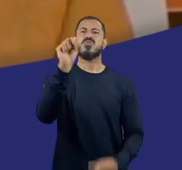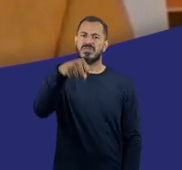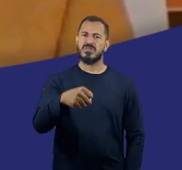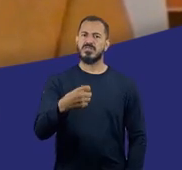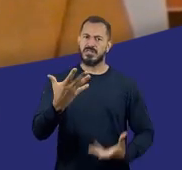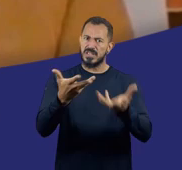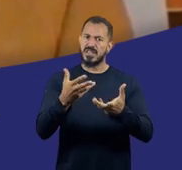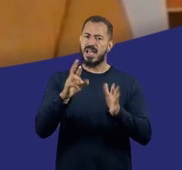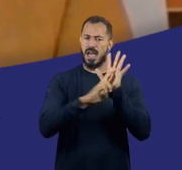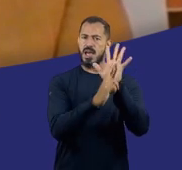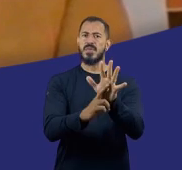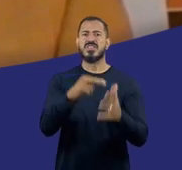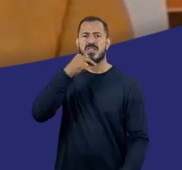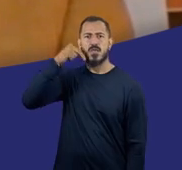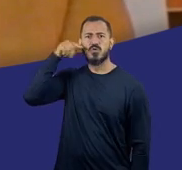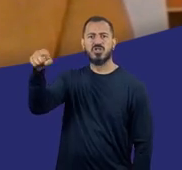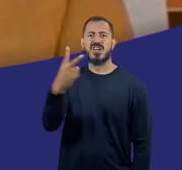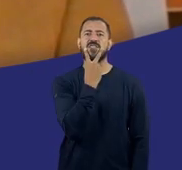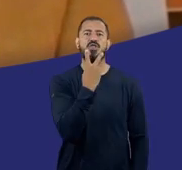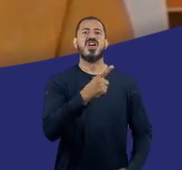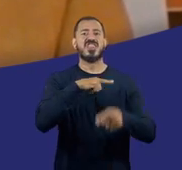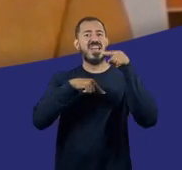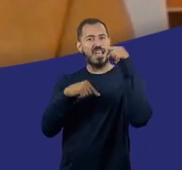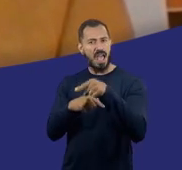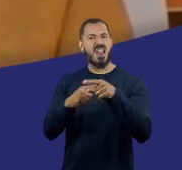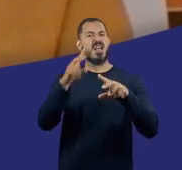nosso apoio porque conhecemos Neuzinha. E